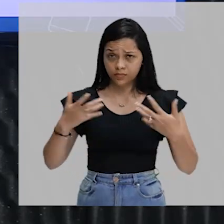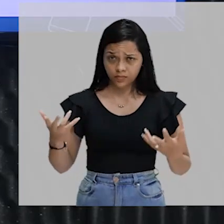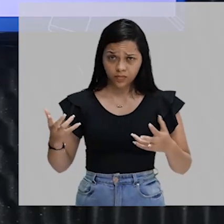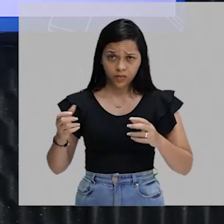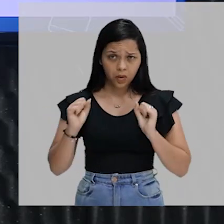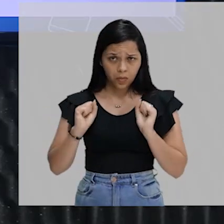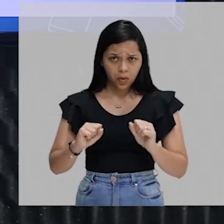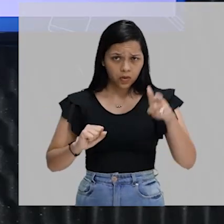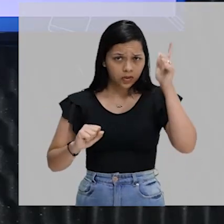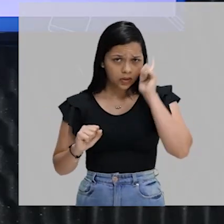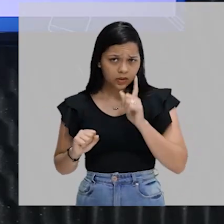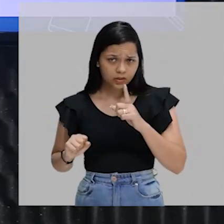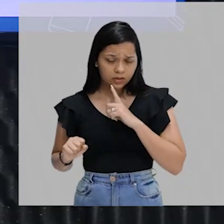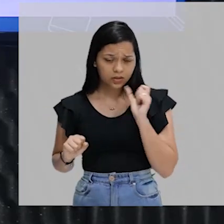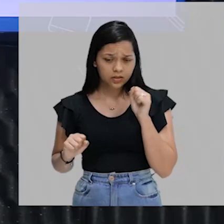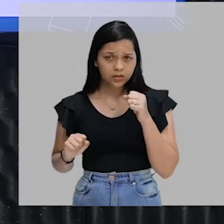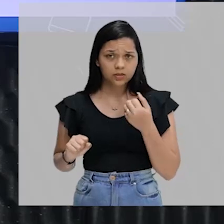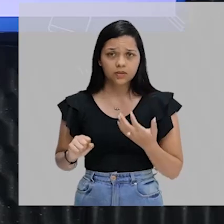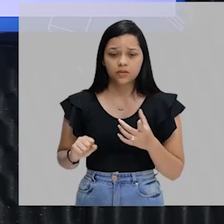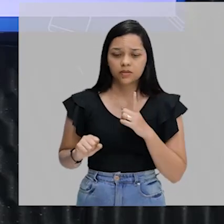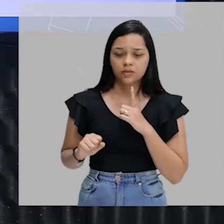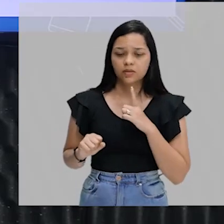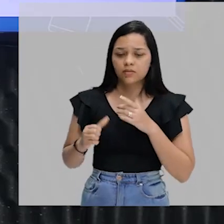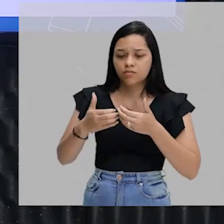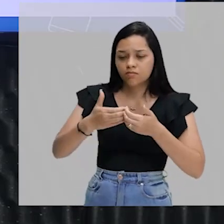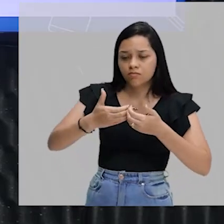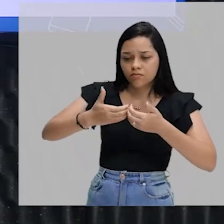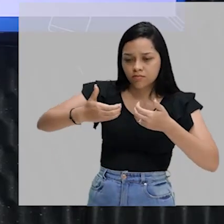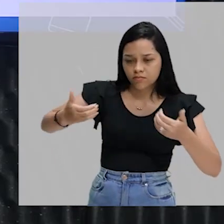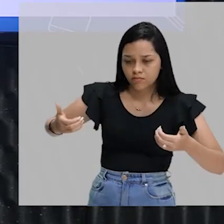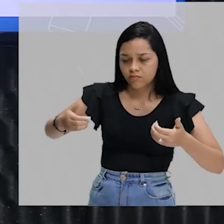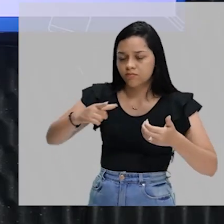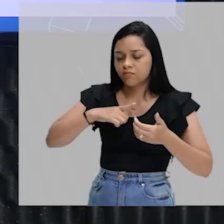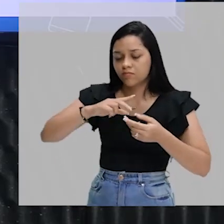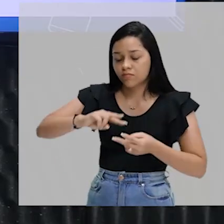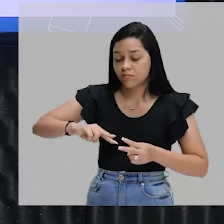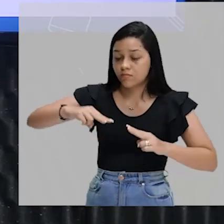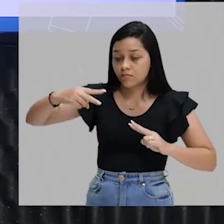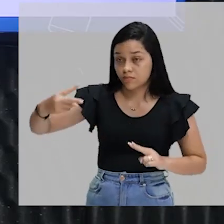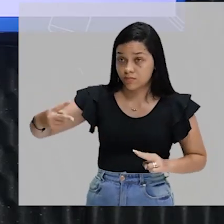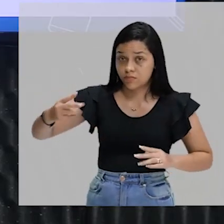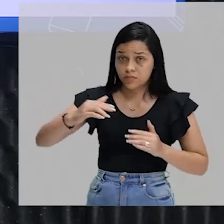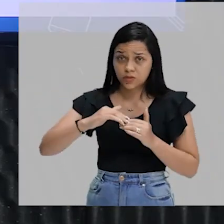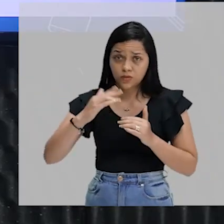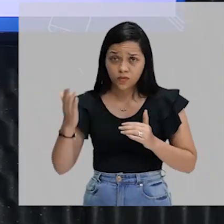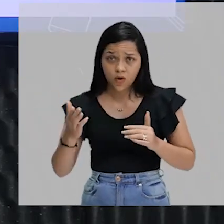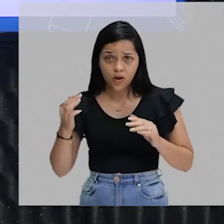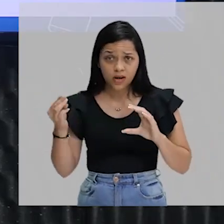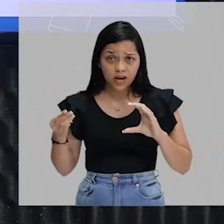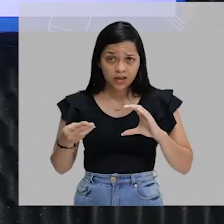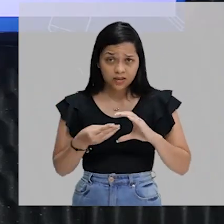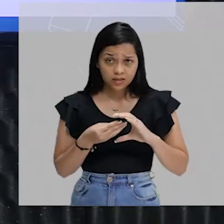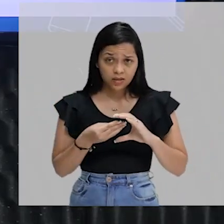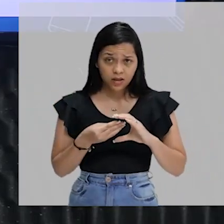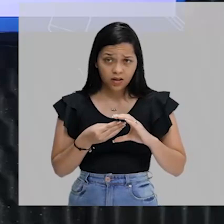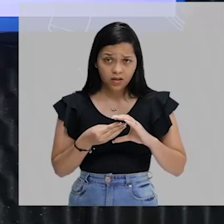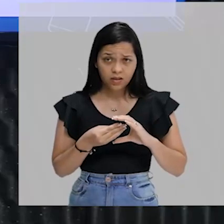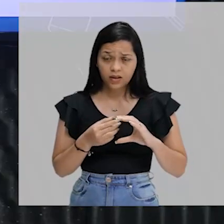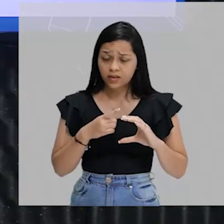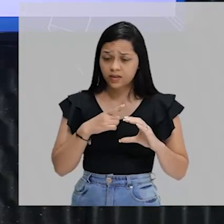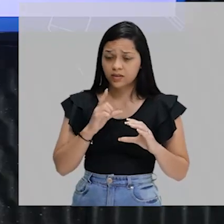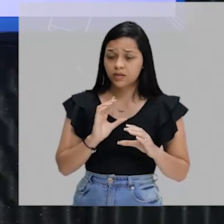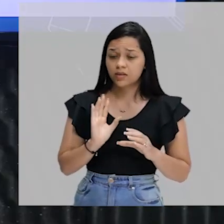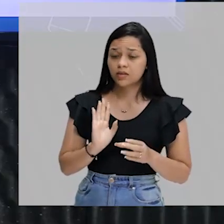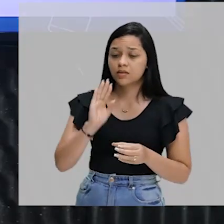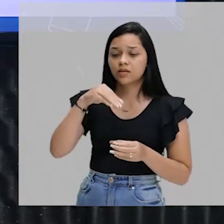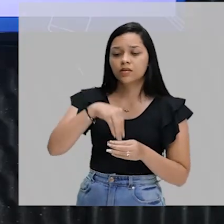que eu consigo fazer isso aqui, ó? Fragmentos de DNA de fora da célula, eles são inseridos no